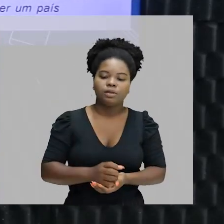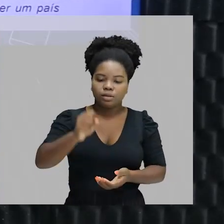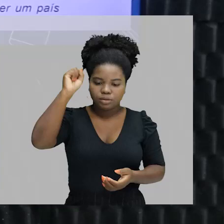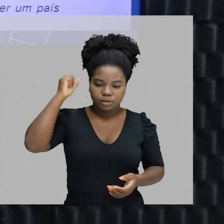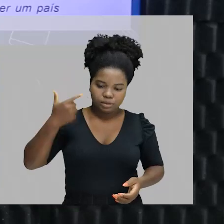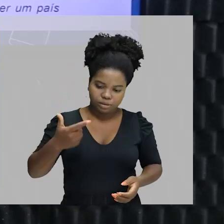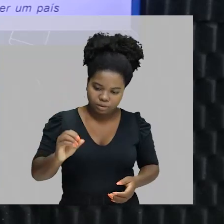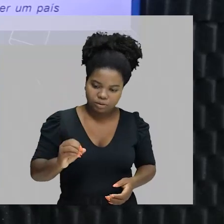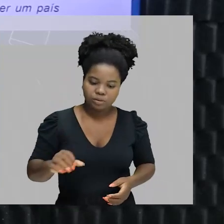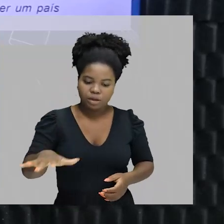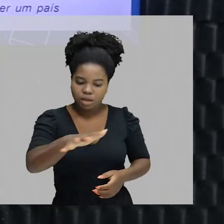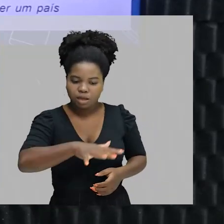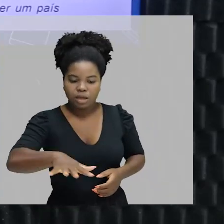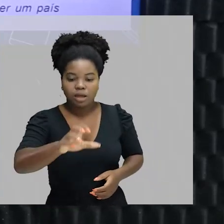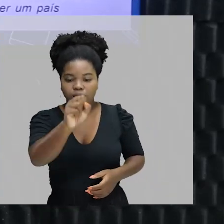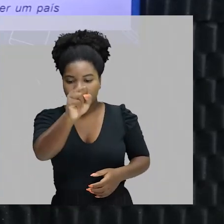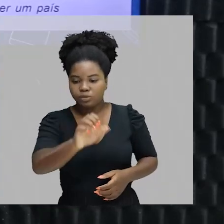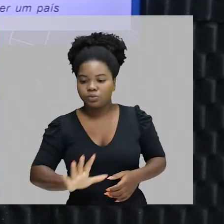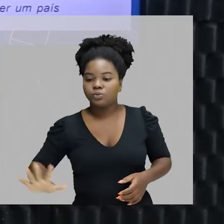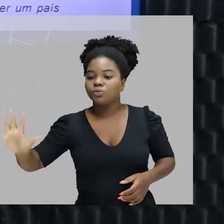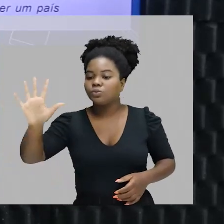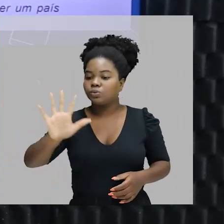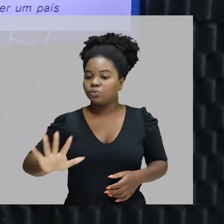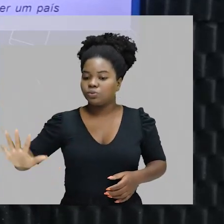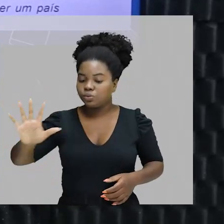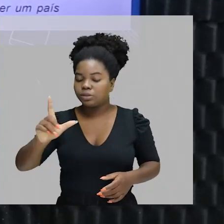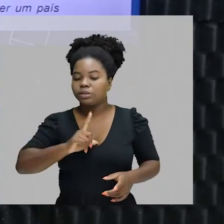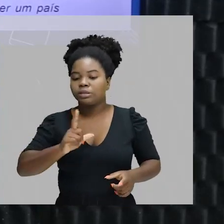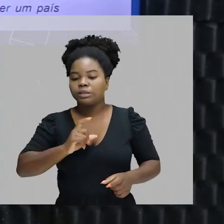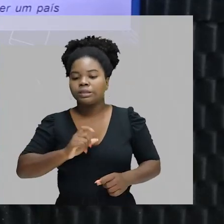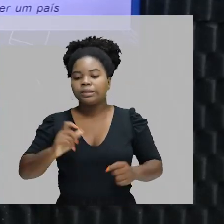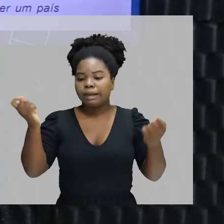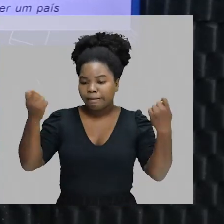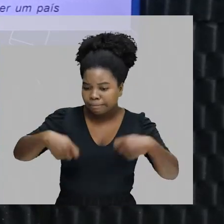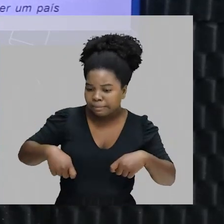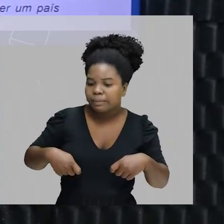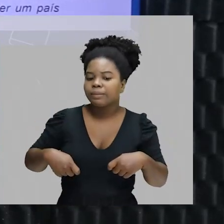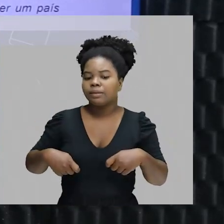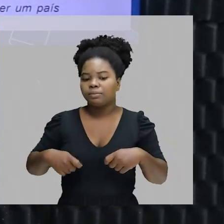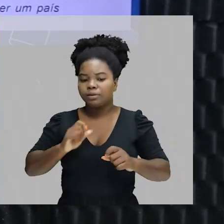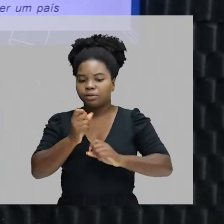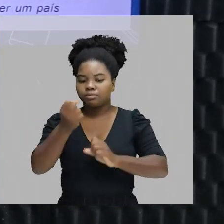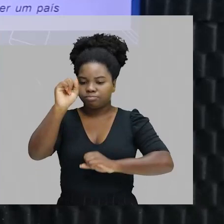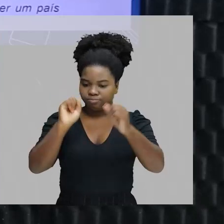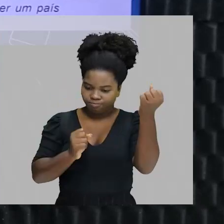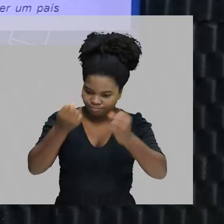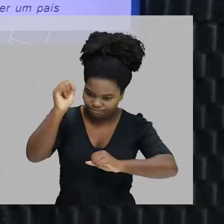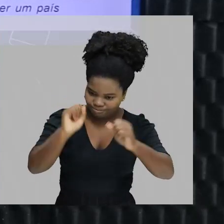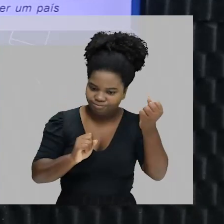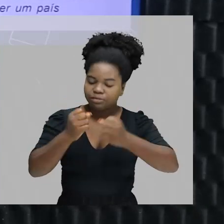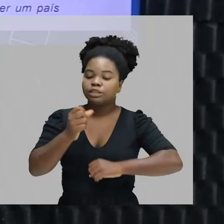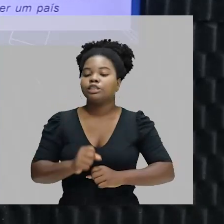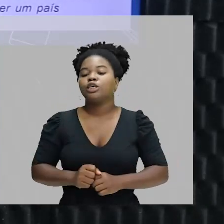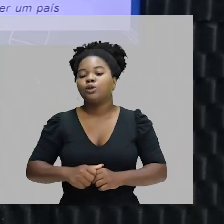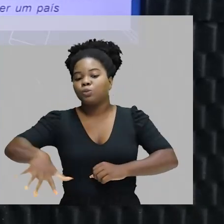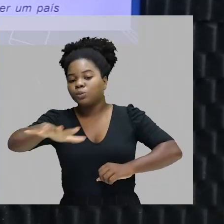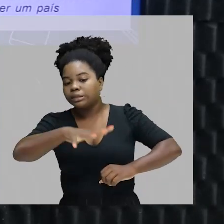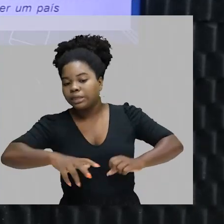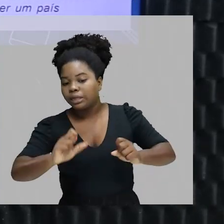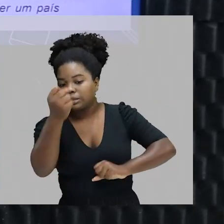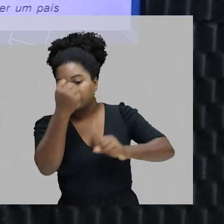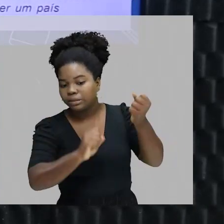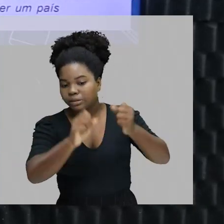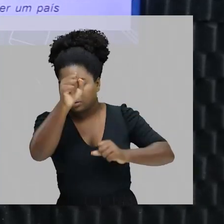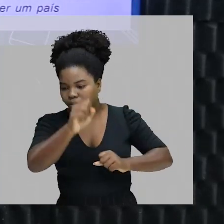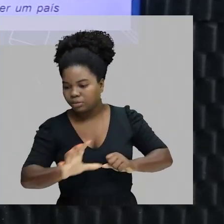XX a região sudeste tem as condições necessárias para se industrializar. E quando essa região se industrializa,